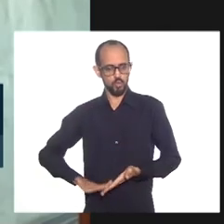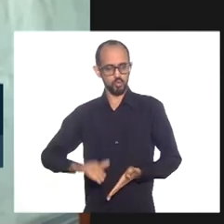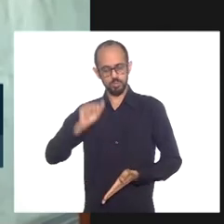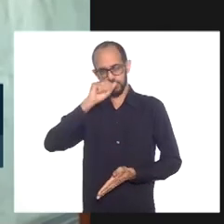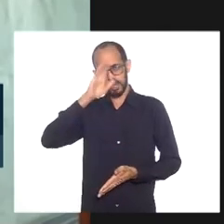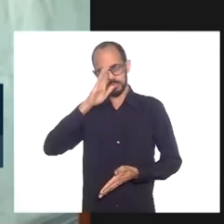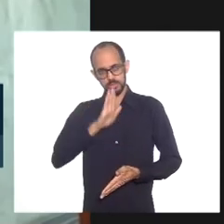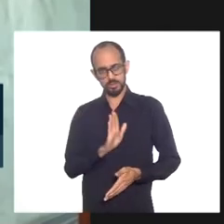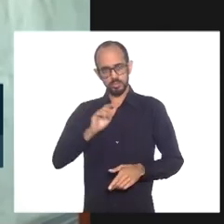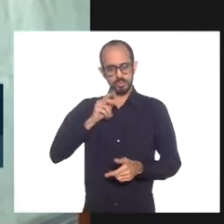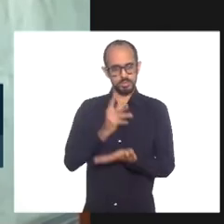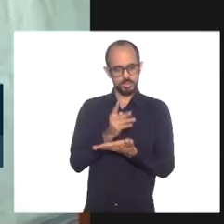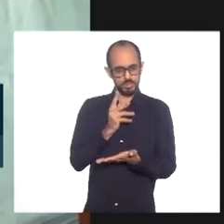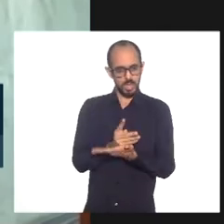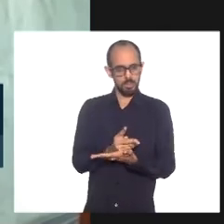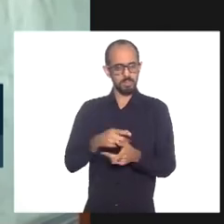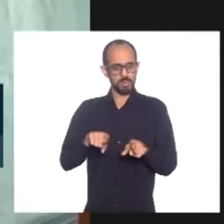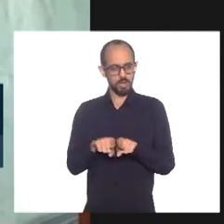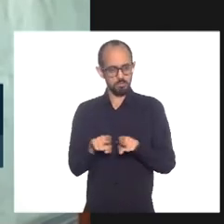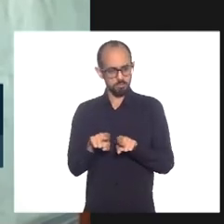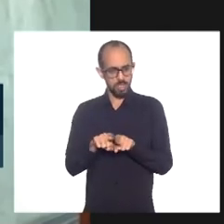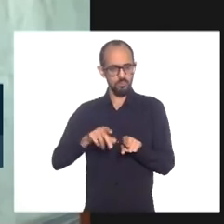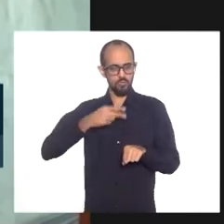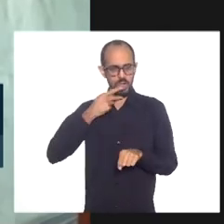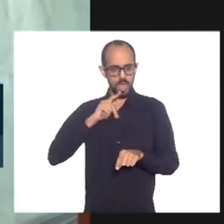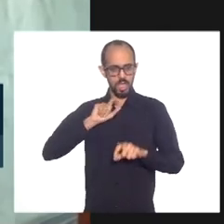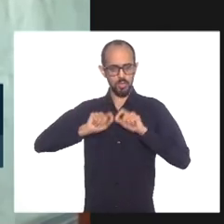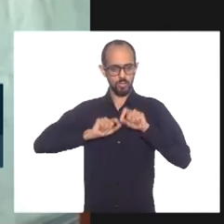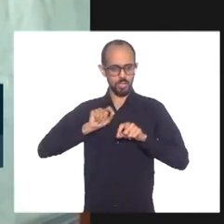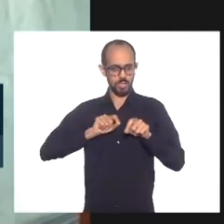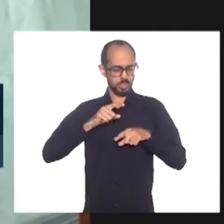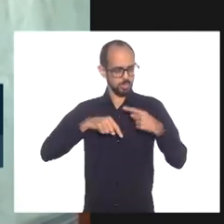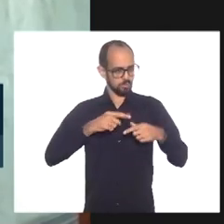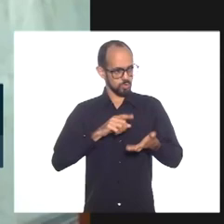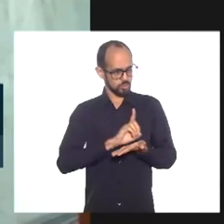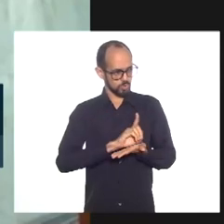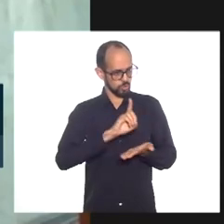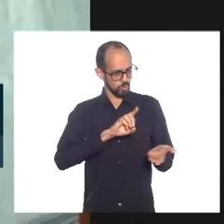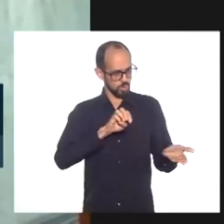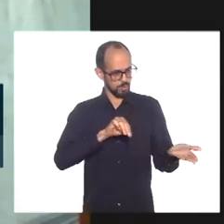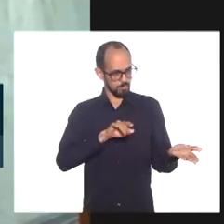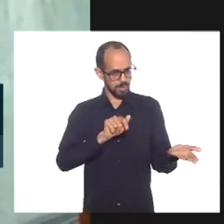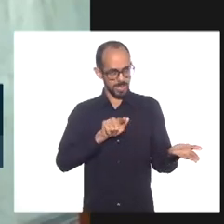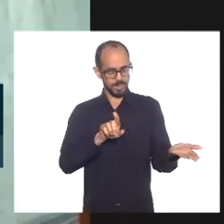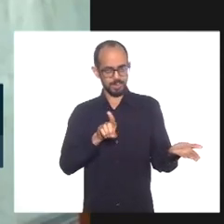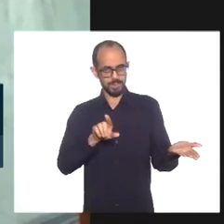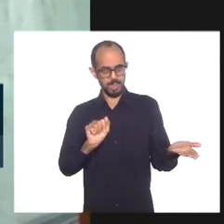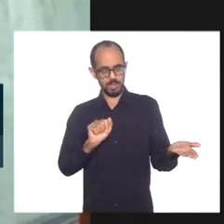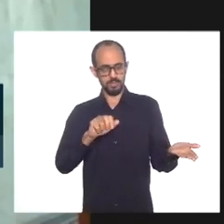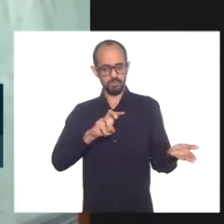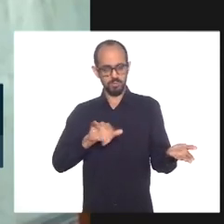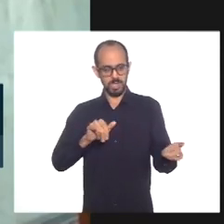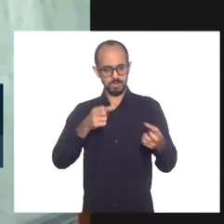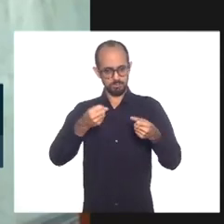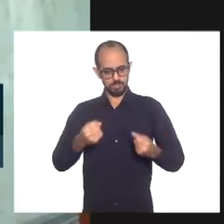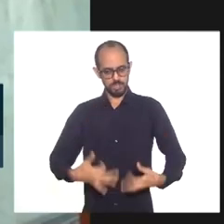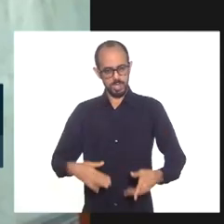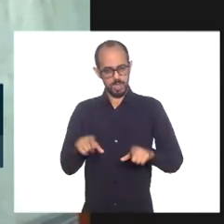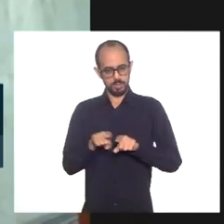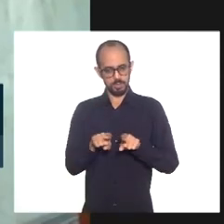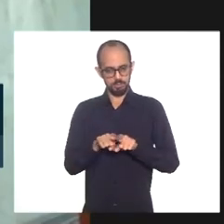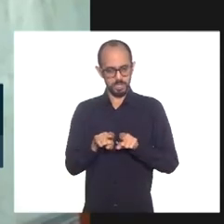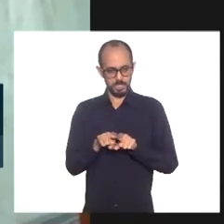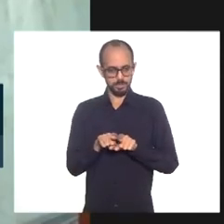e sempre destacando, inclusive, a doutora Magda daqui a pouco vai fazer uma fala sobre isso, com certeza,